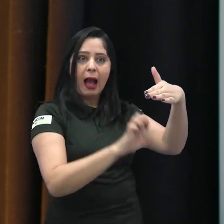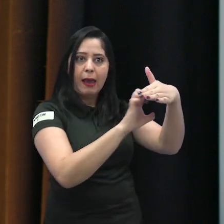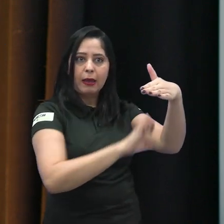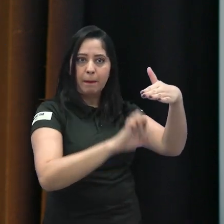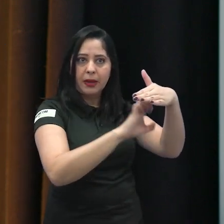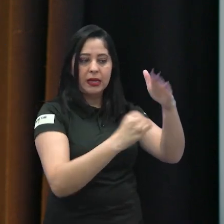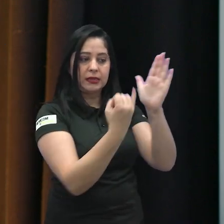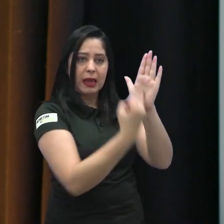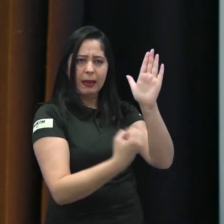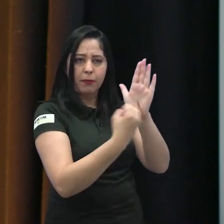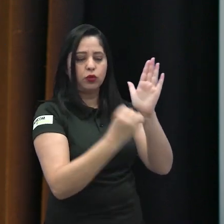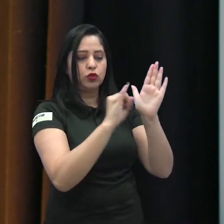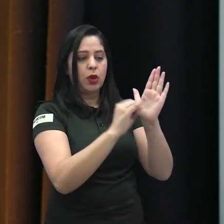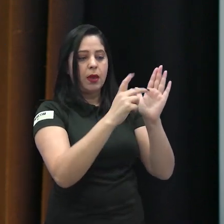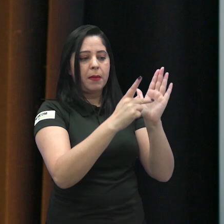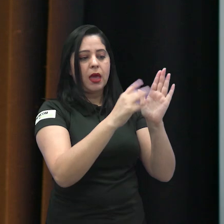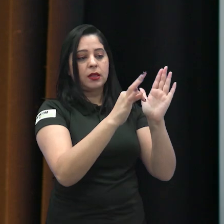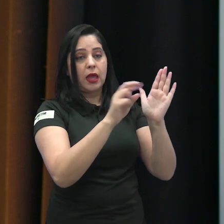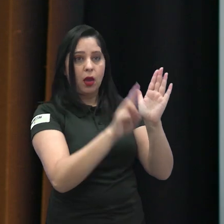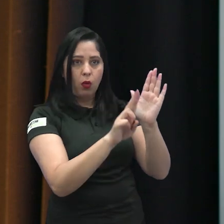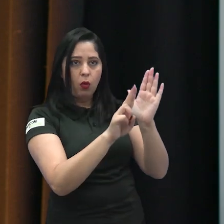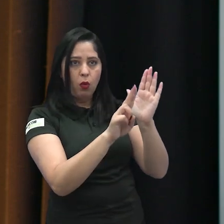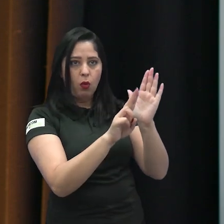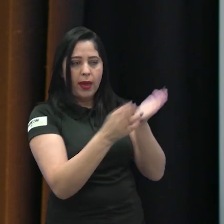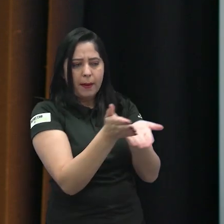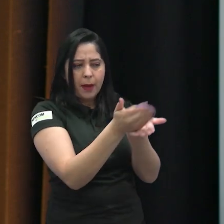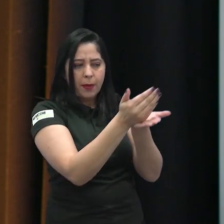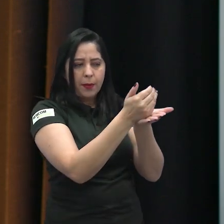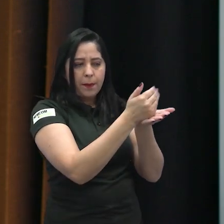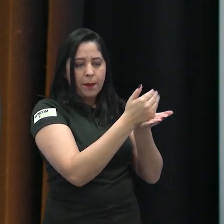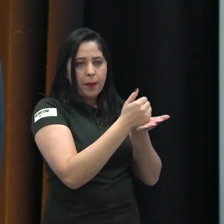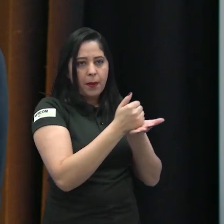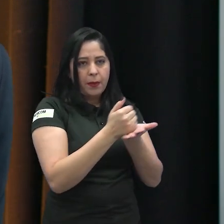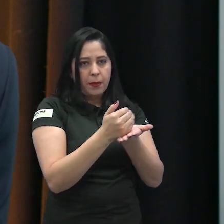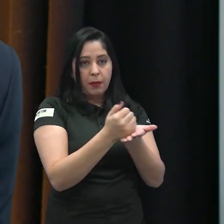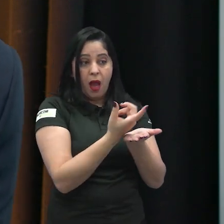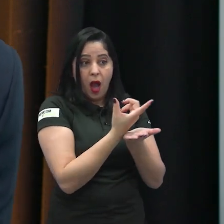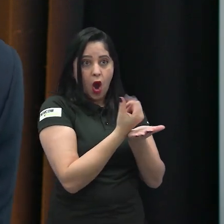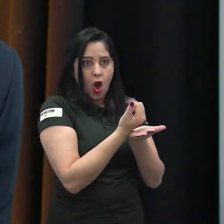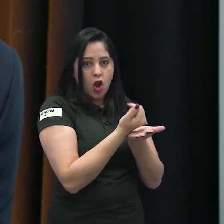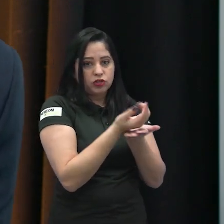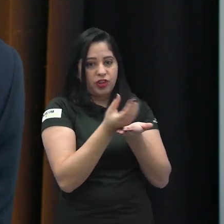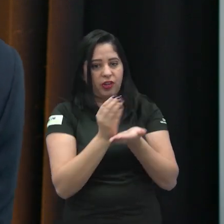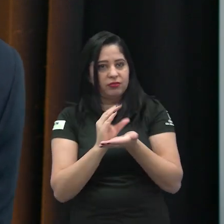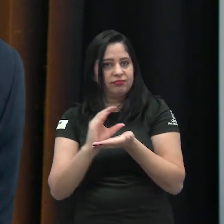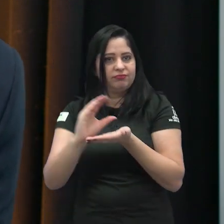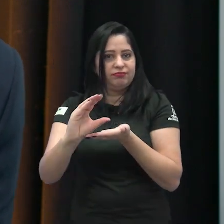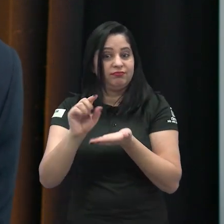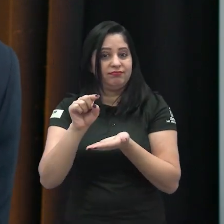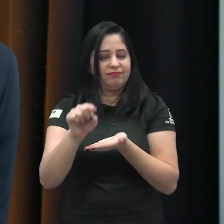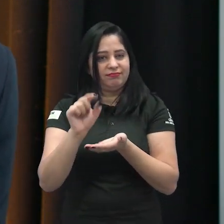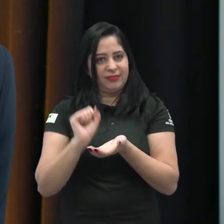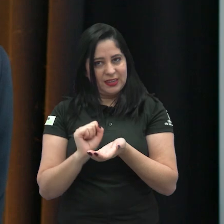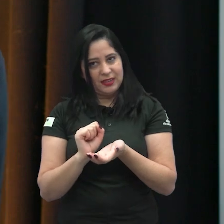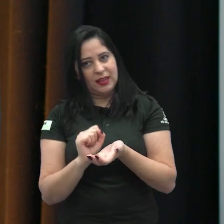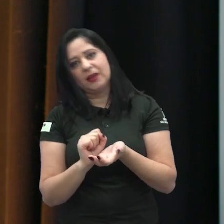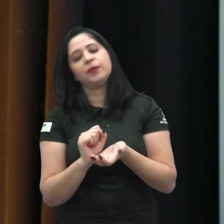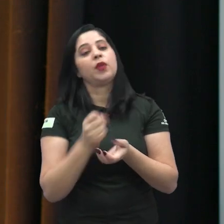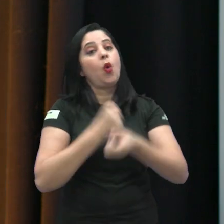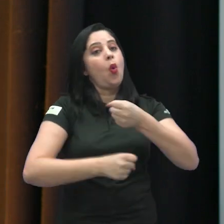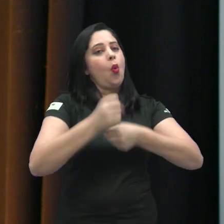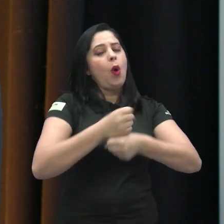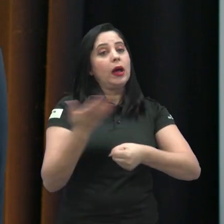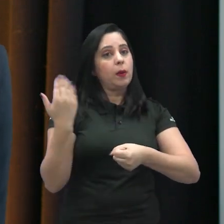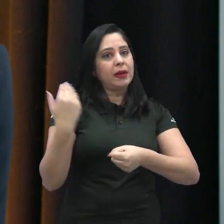física, através do IPTU e do ISS, eles fazem a isenção desse imposto.